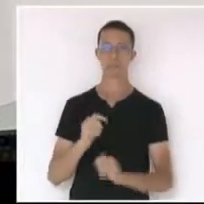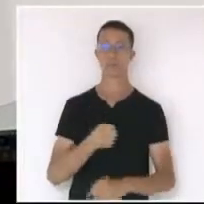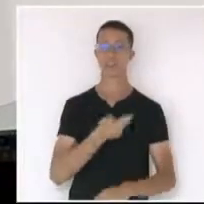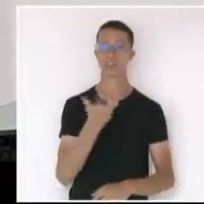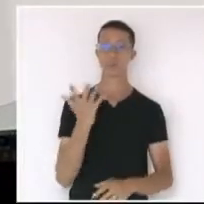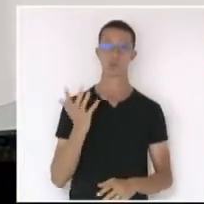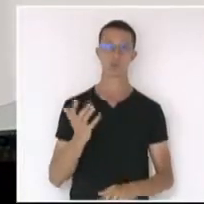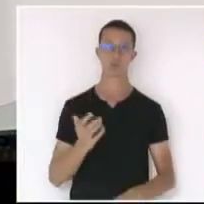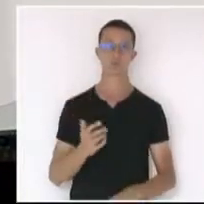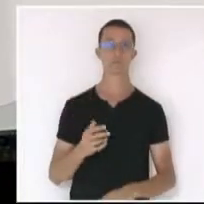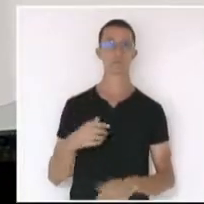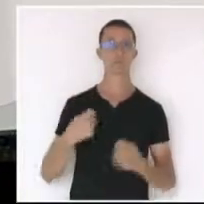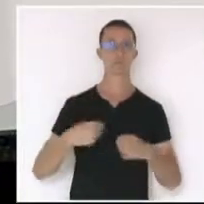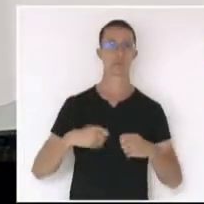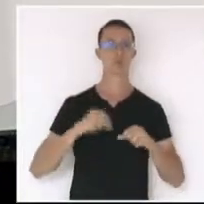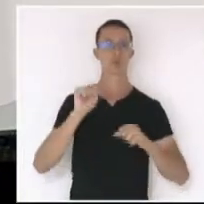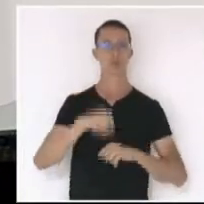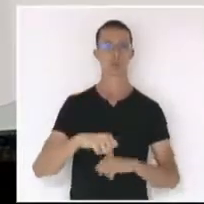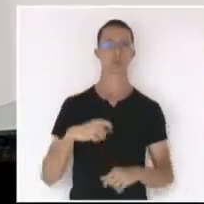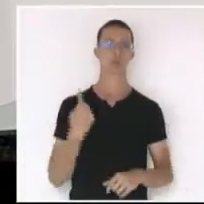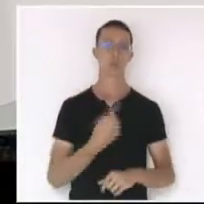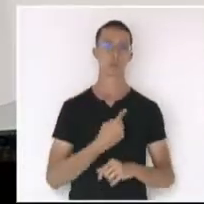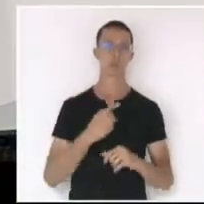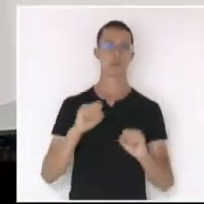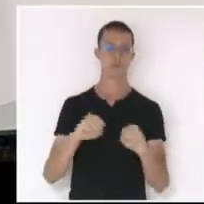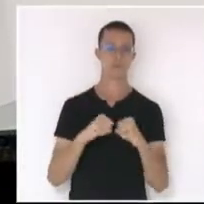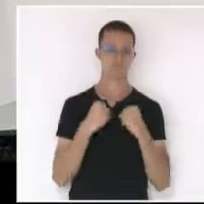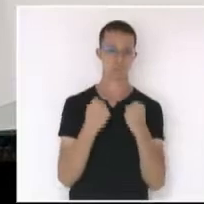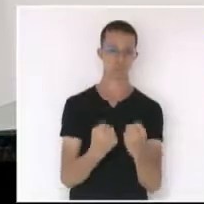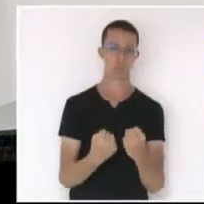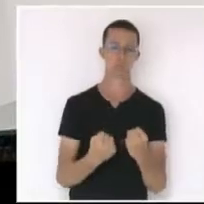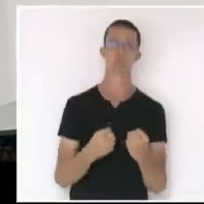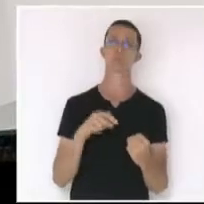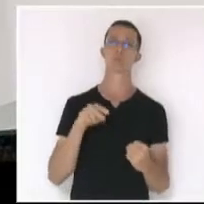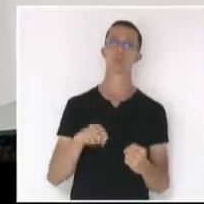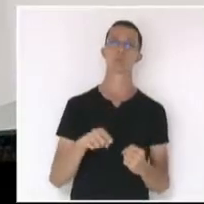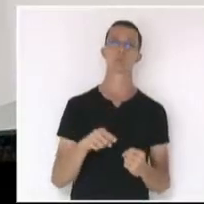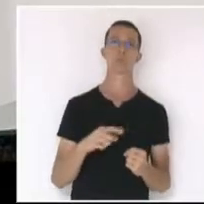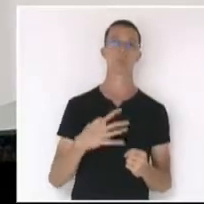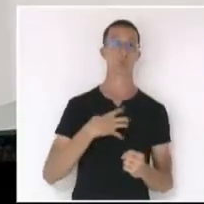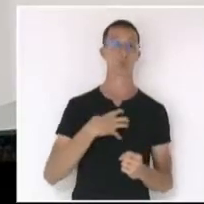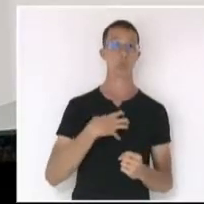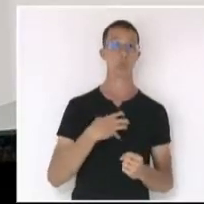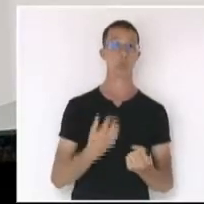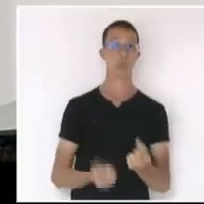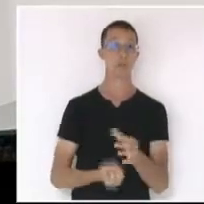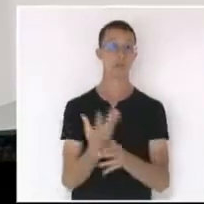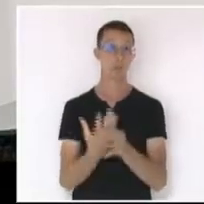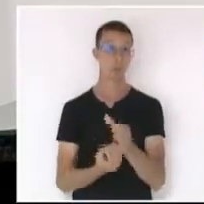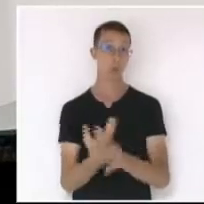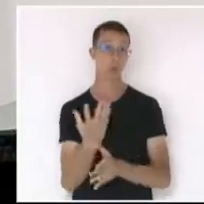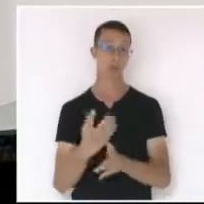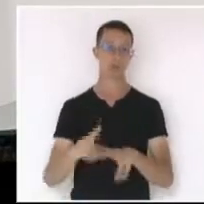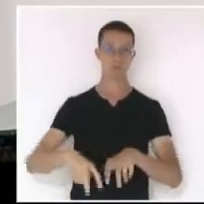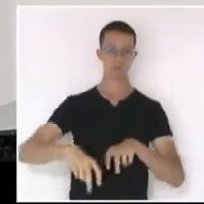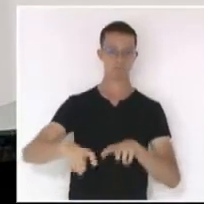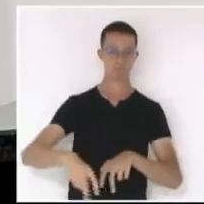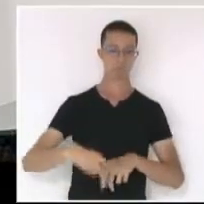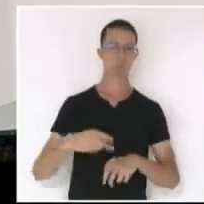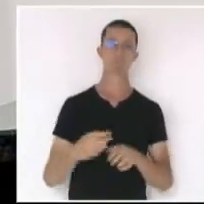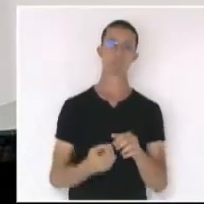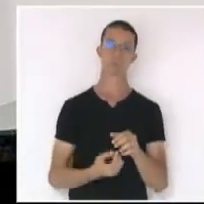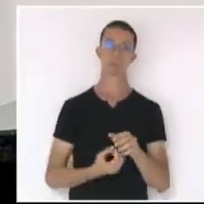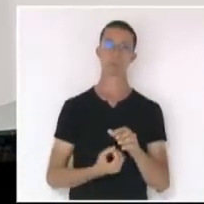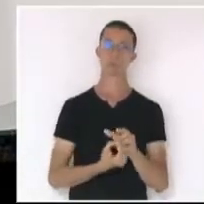devemos sim fortalecer cada vez mais o modelo o modelo de produção agrícola que é o modelo para Santa